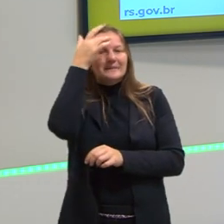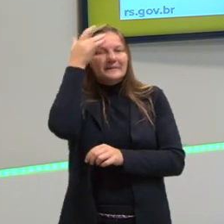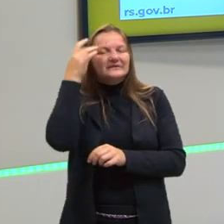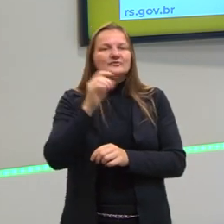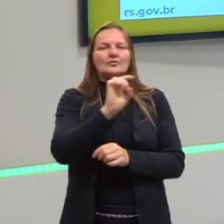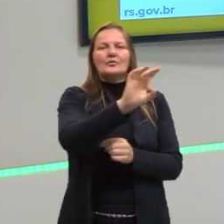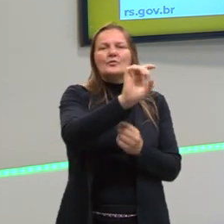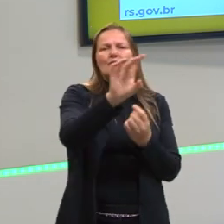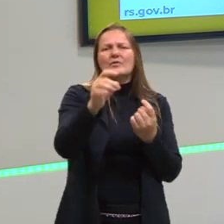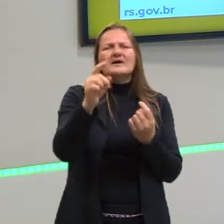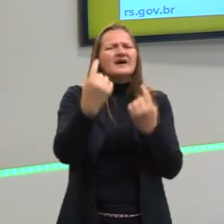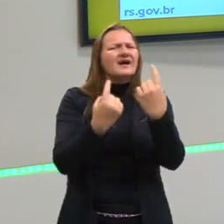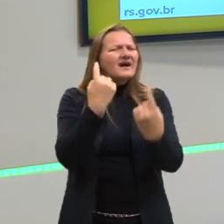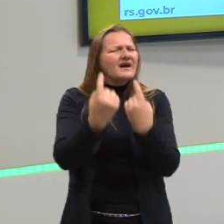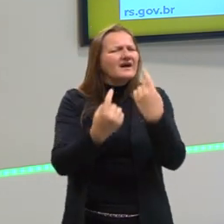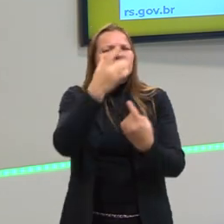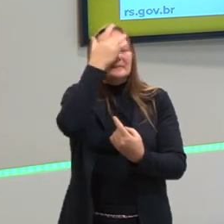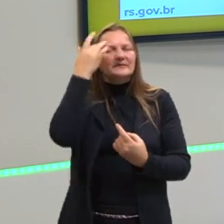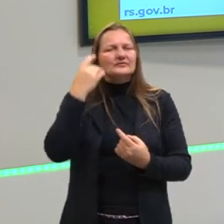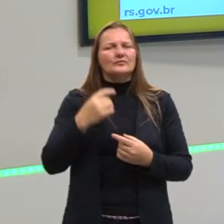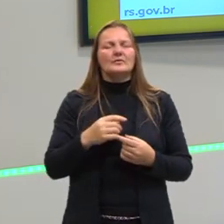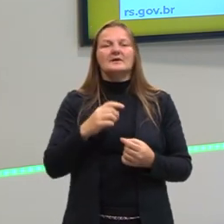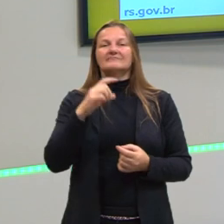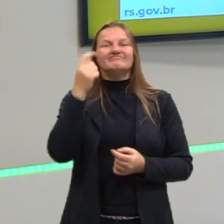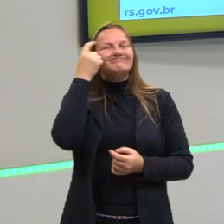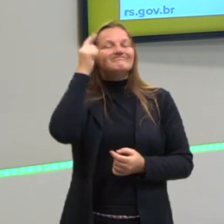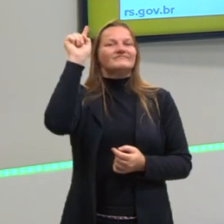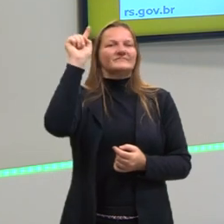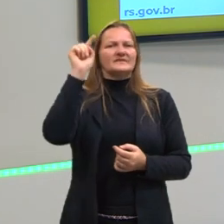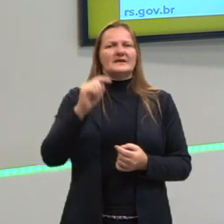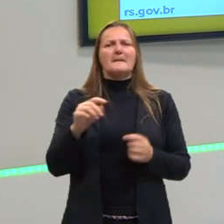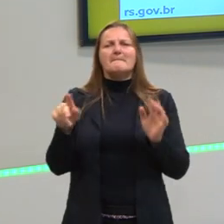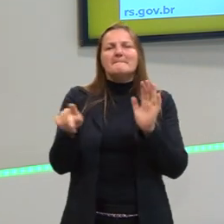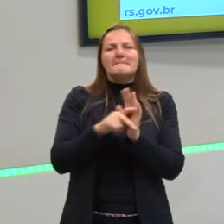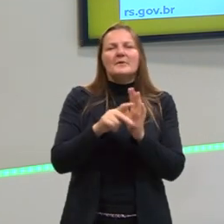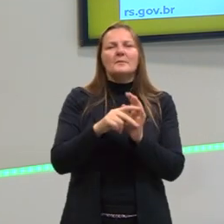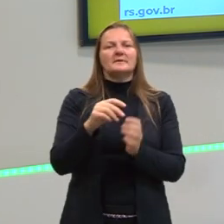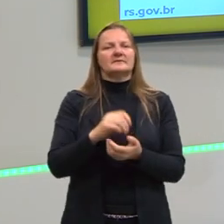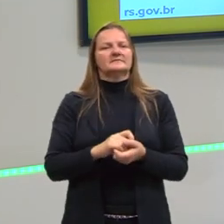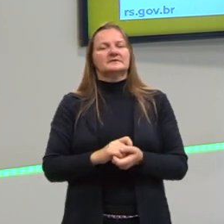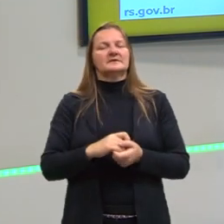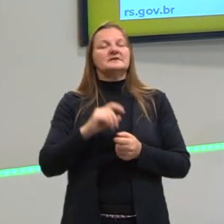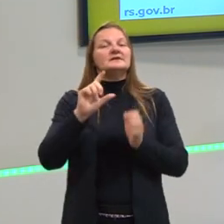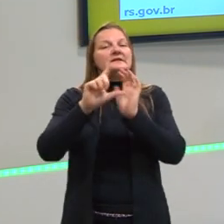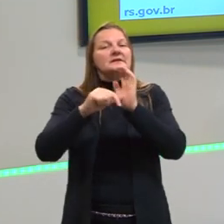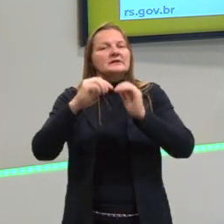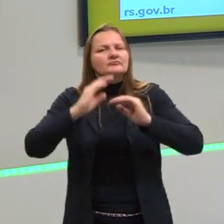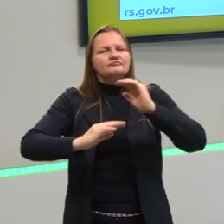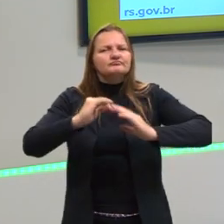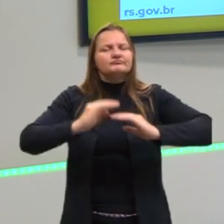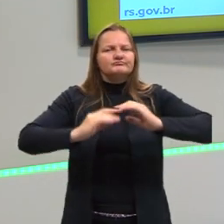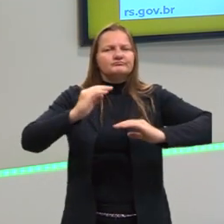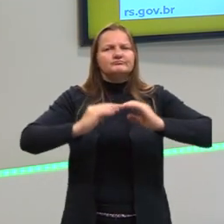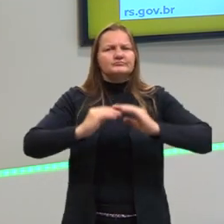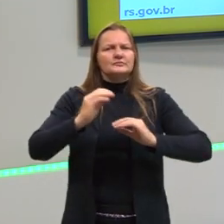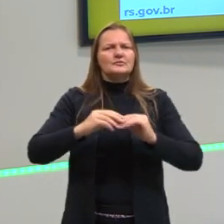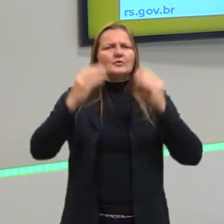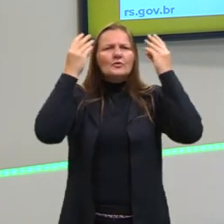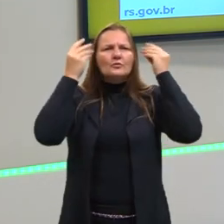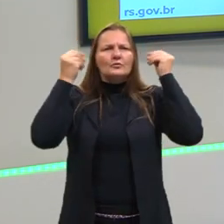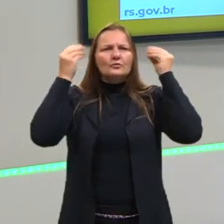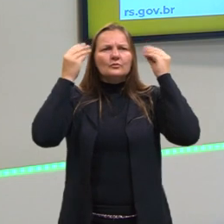Vinícius o Alexandre o pessoal aqui da TV essas nossas ideias elas vão se materializando de alguma forma o rei que vai